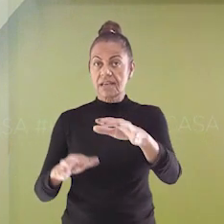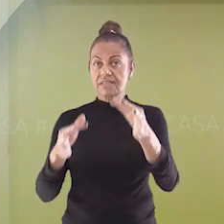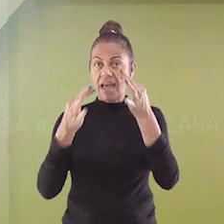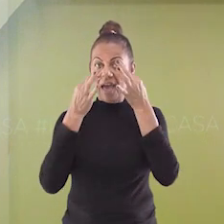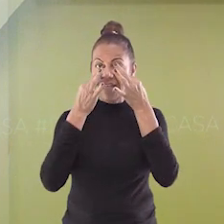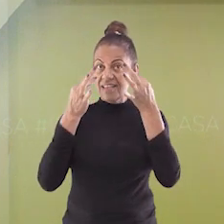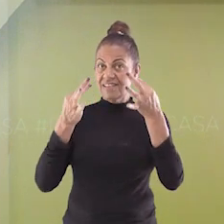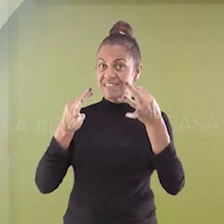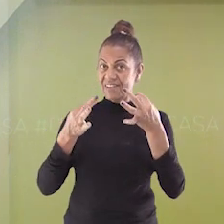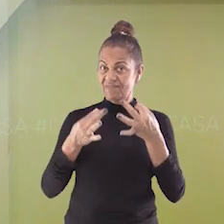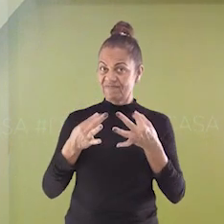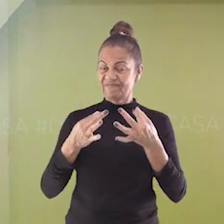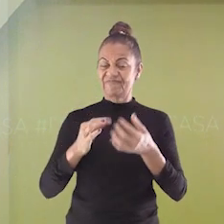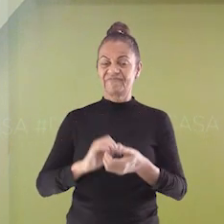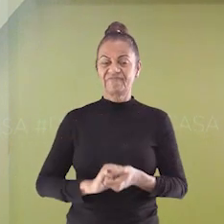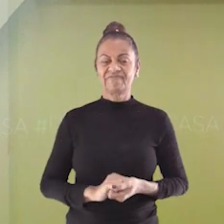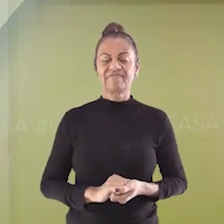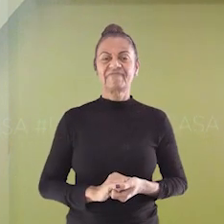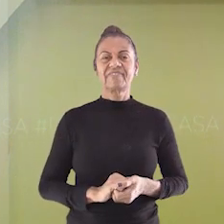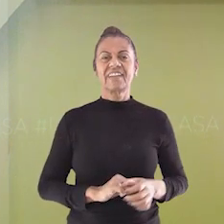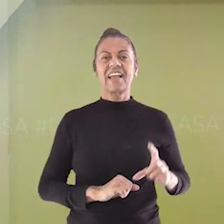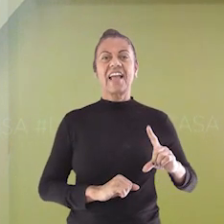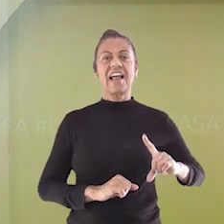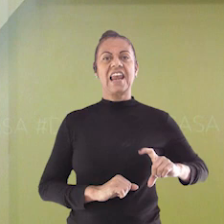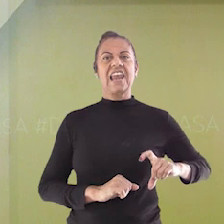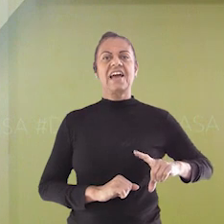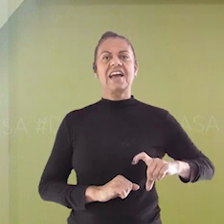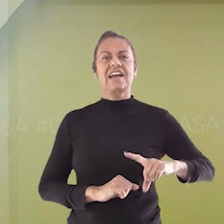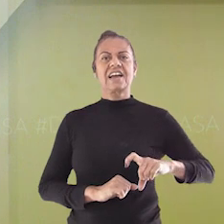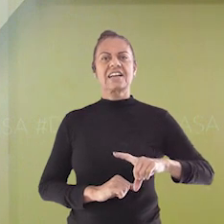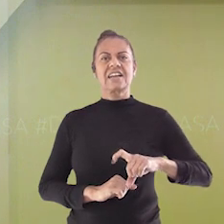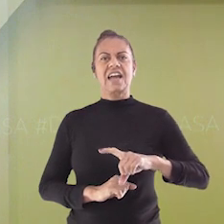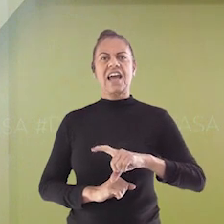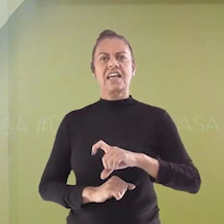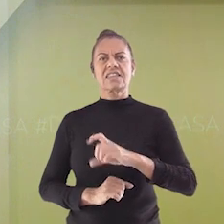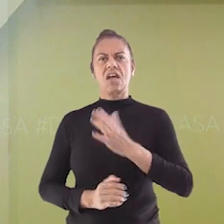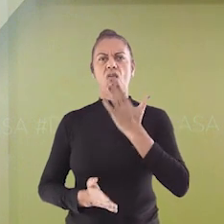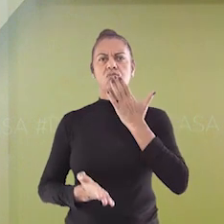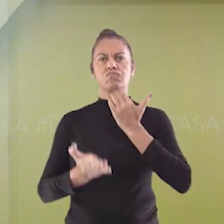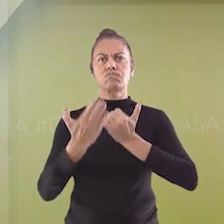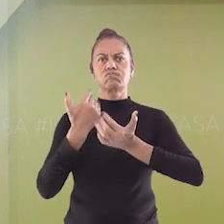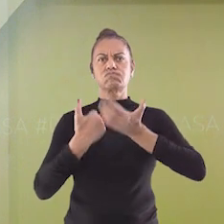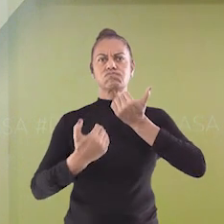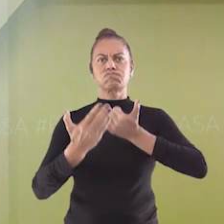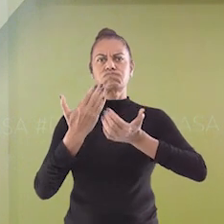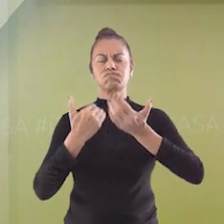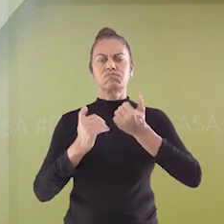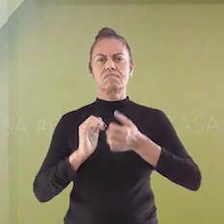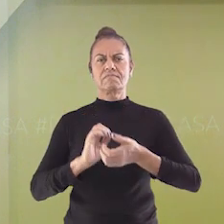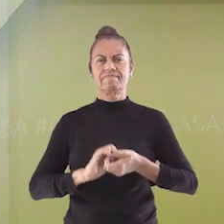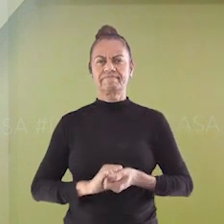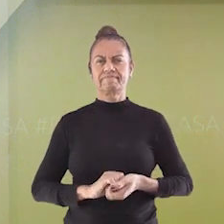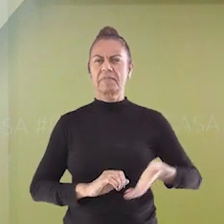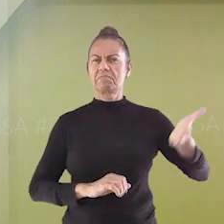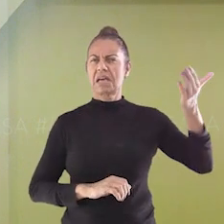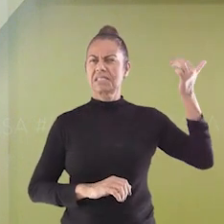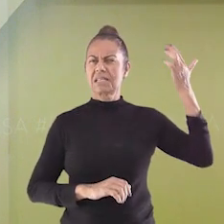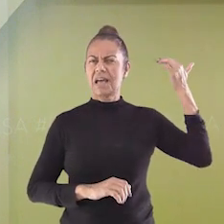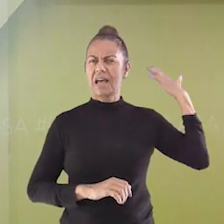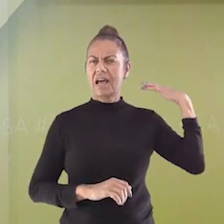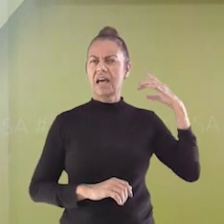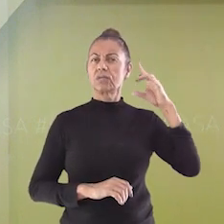A lagarta comilona. Em um dia de